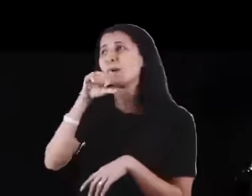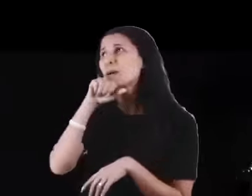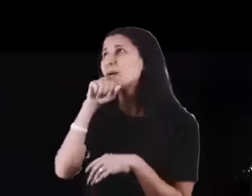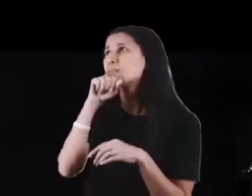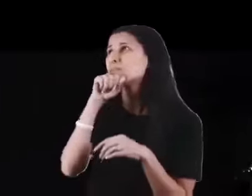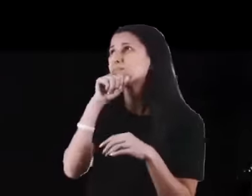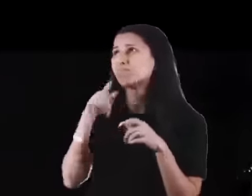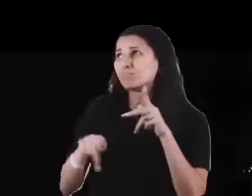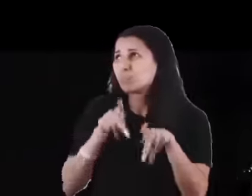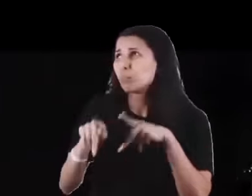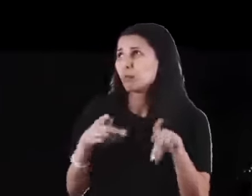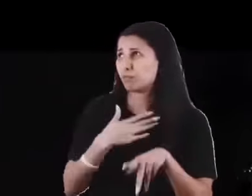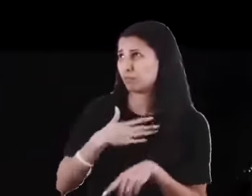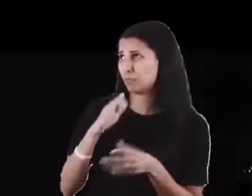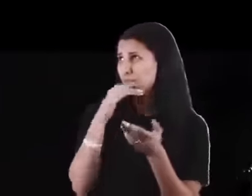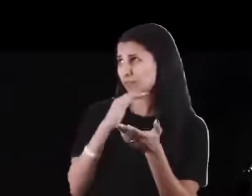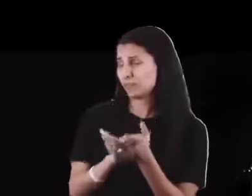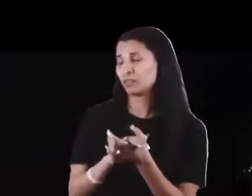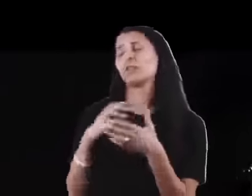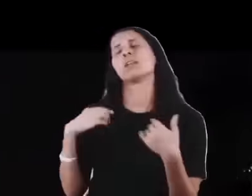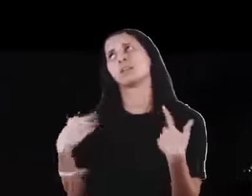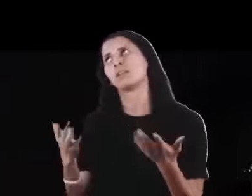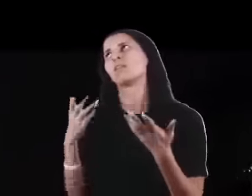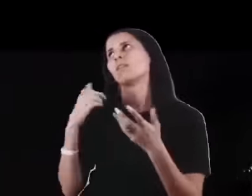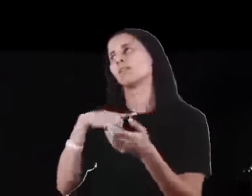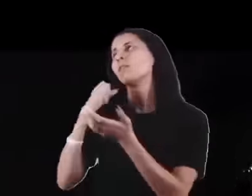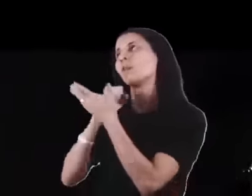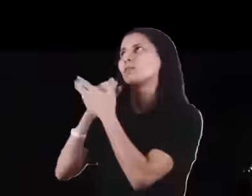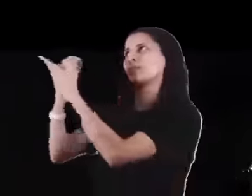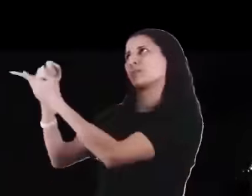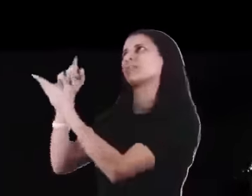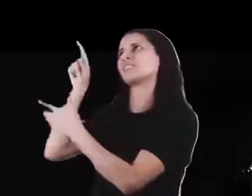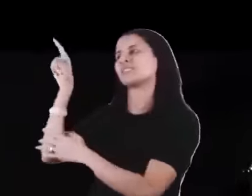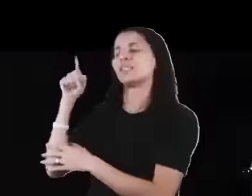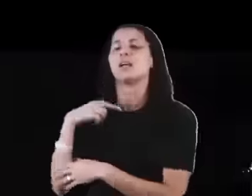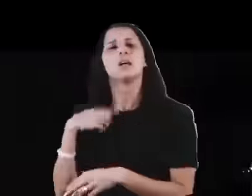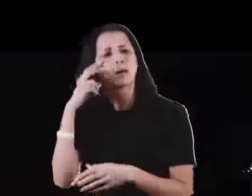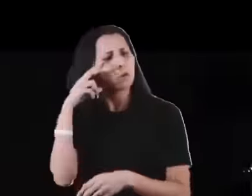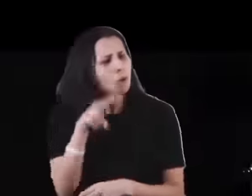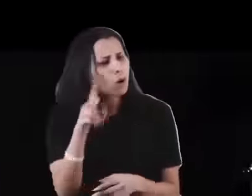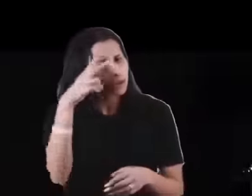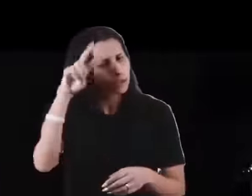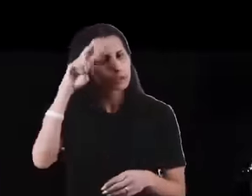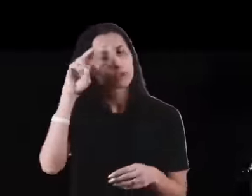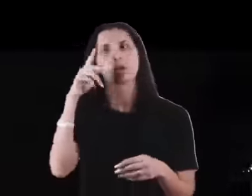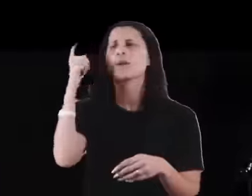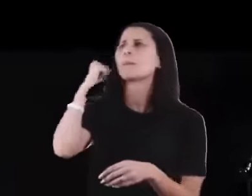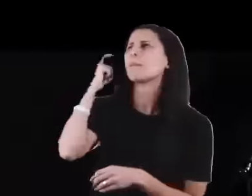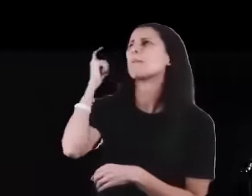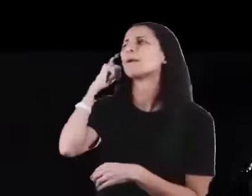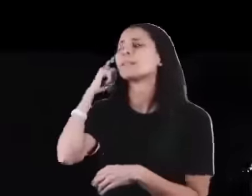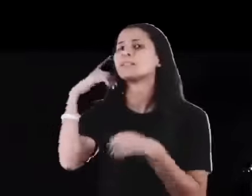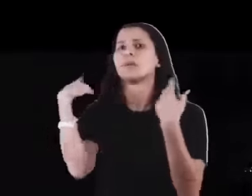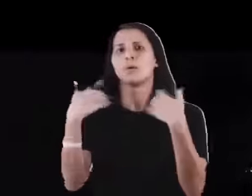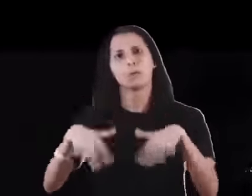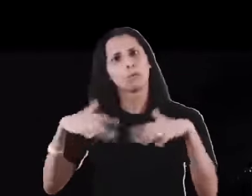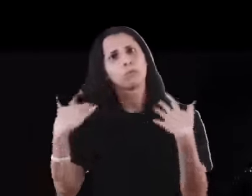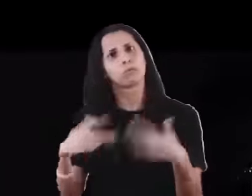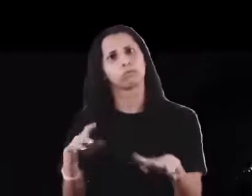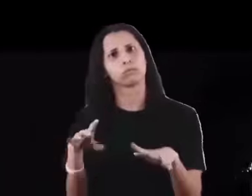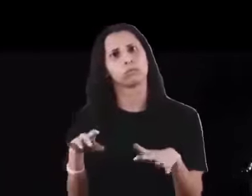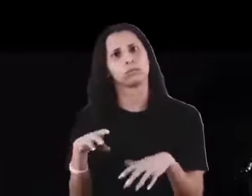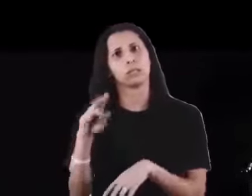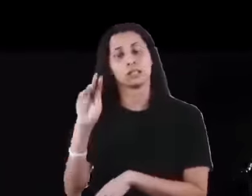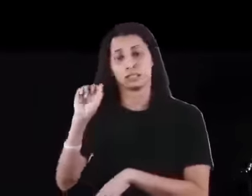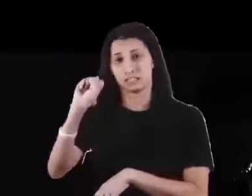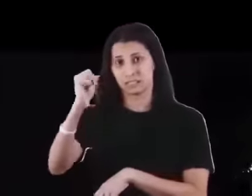vou te ajuda eu fico olhando para a história imaginando meu irmão Sara esgotou o óleo